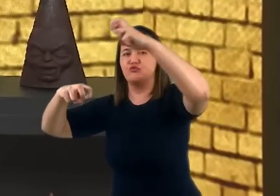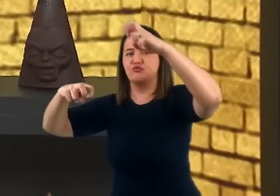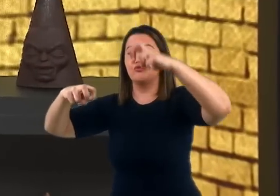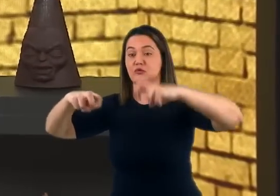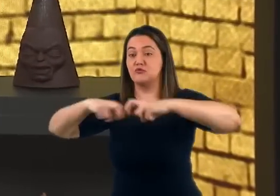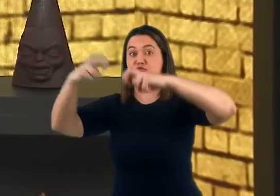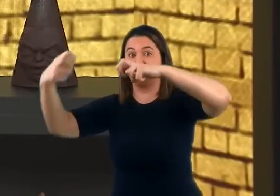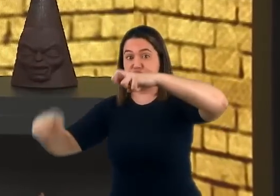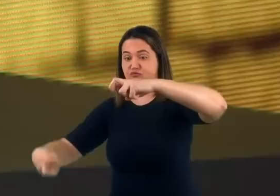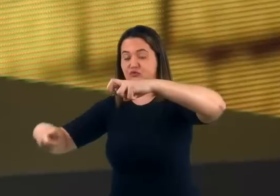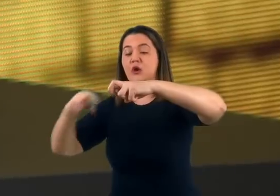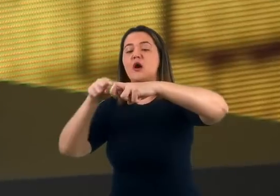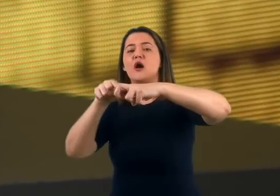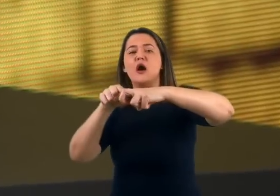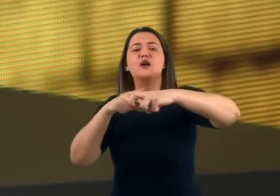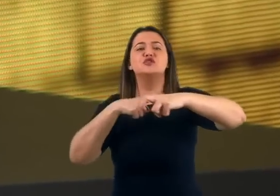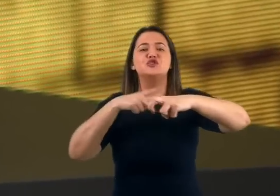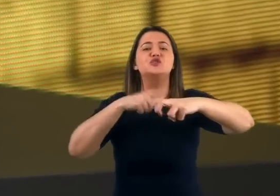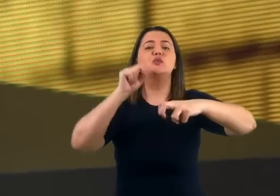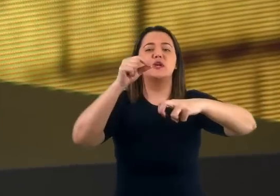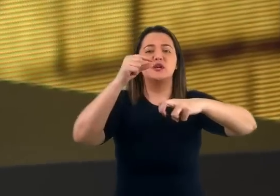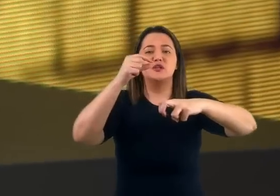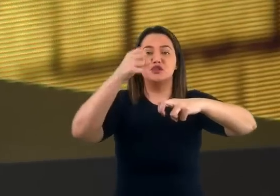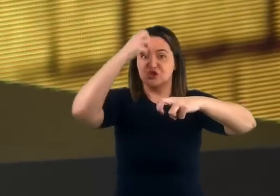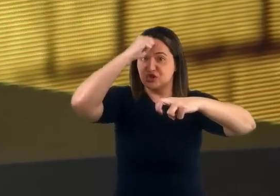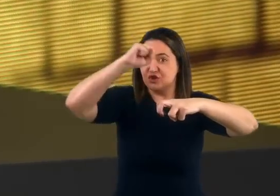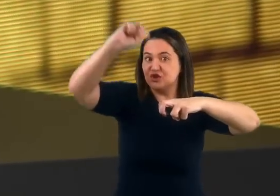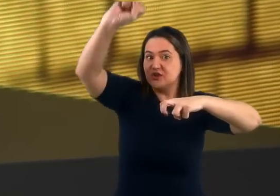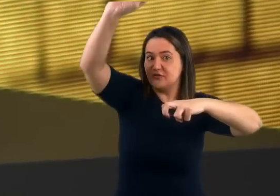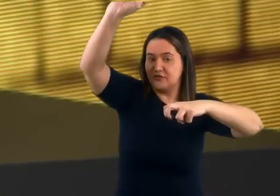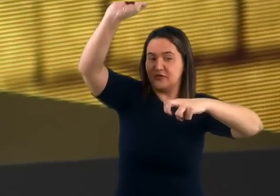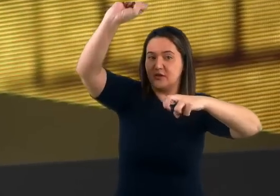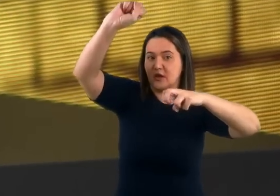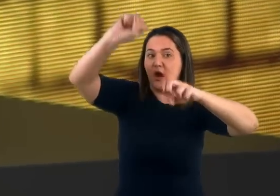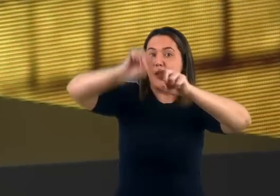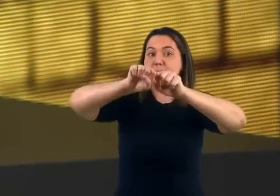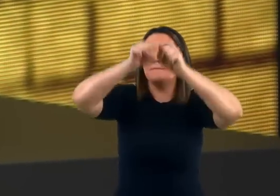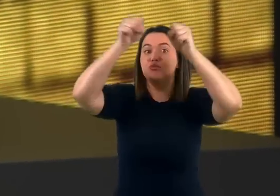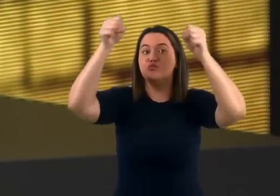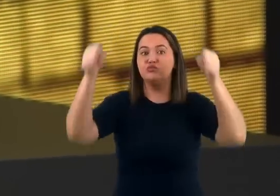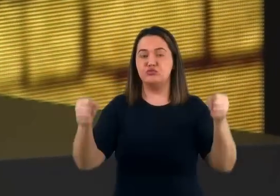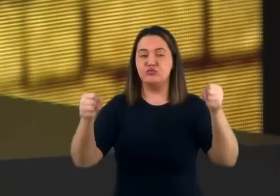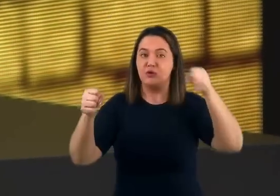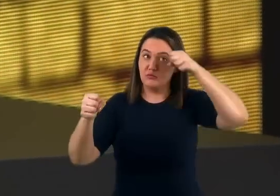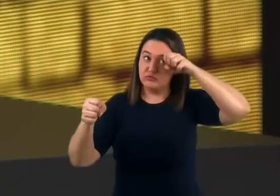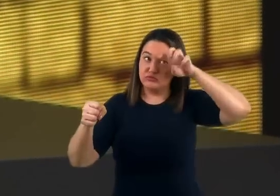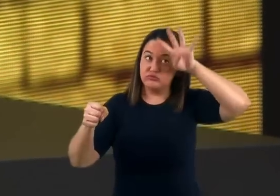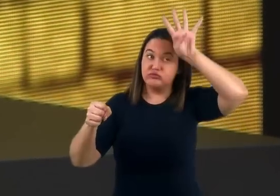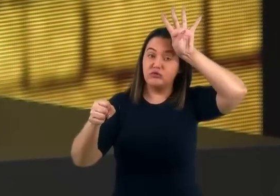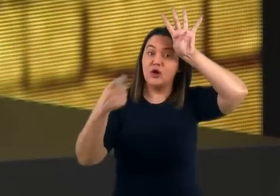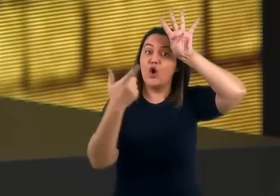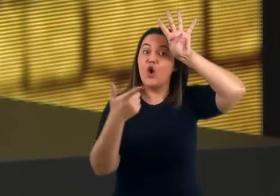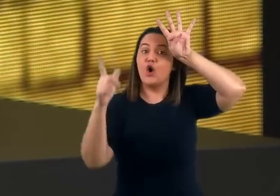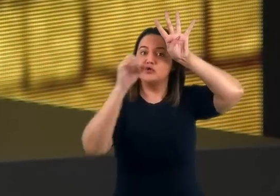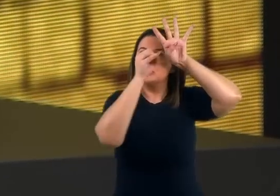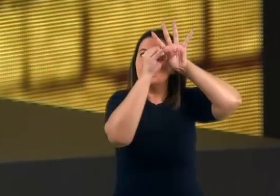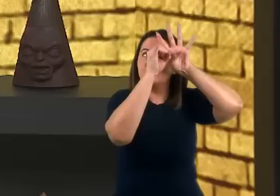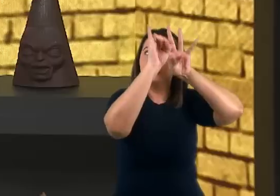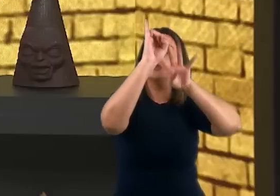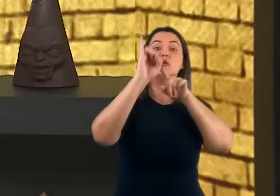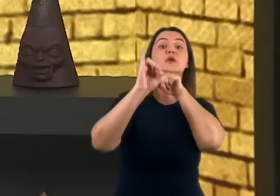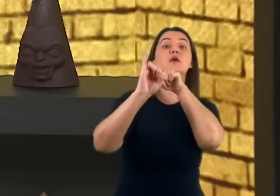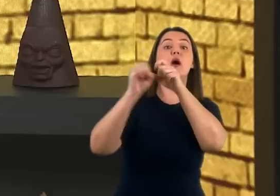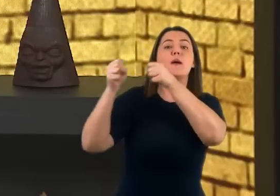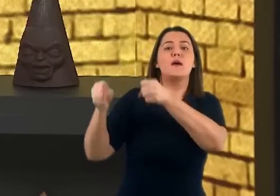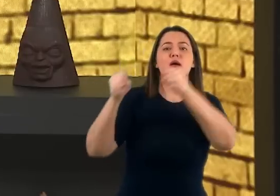um chifre pequeno. Novamente, nós vemos o simbolismo de um chifre, que é descrito como excessivamente grande.